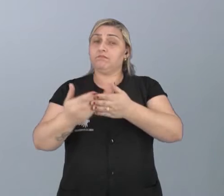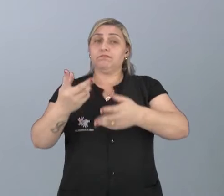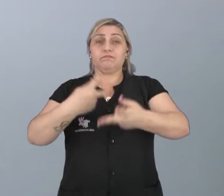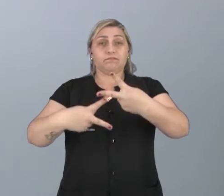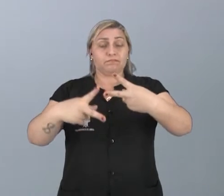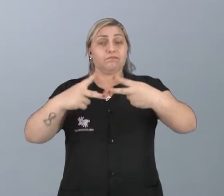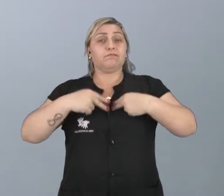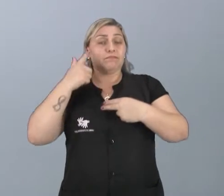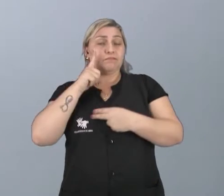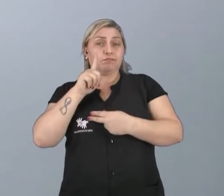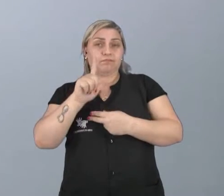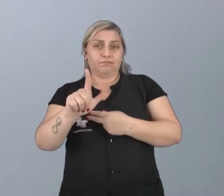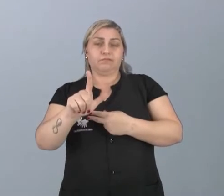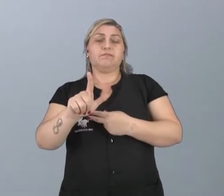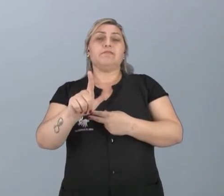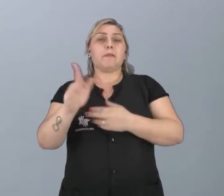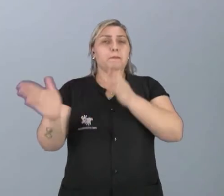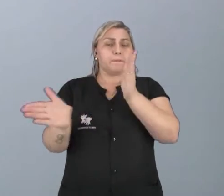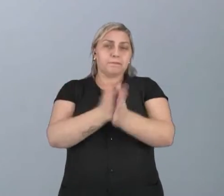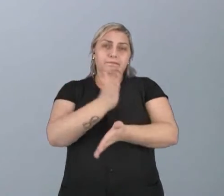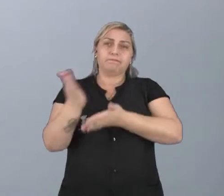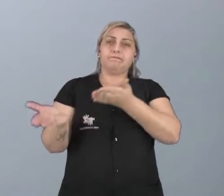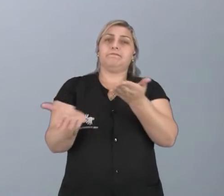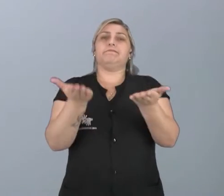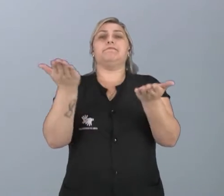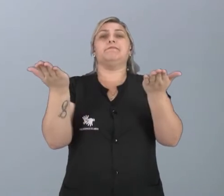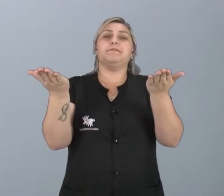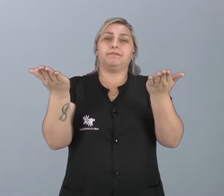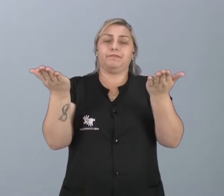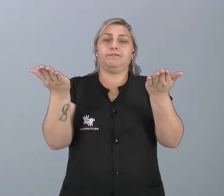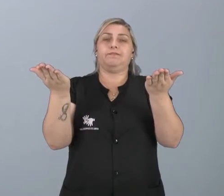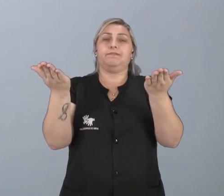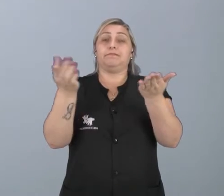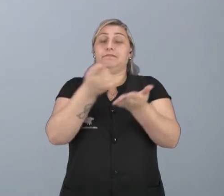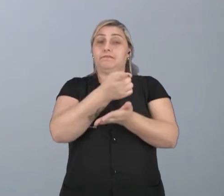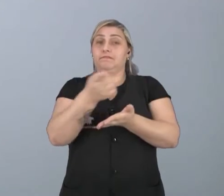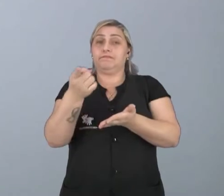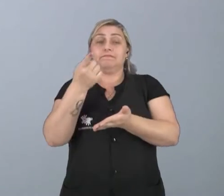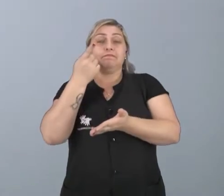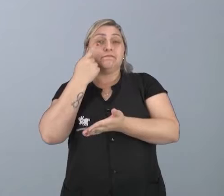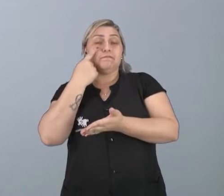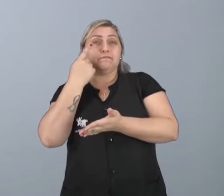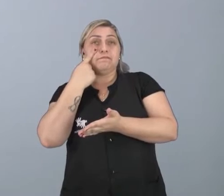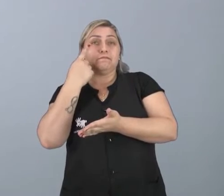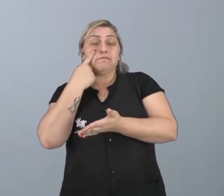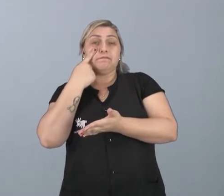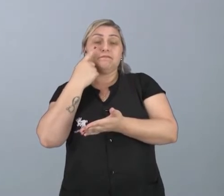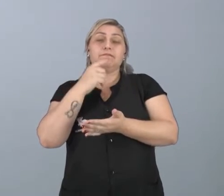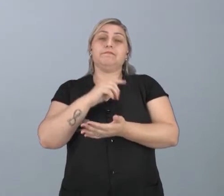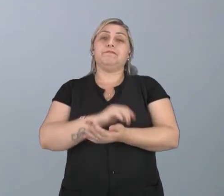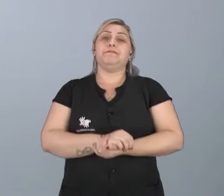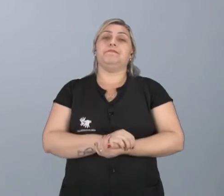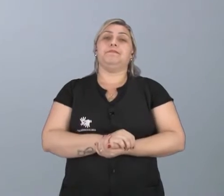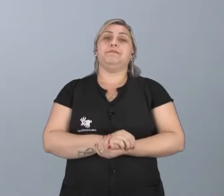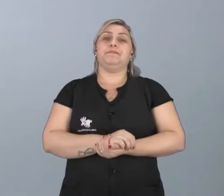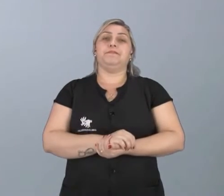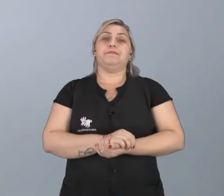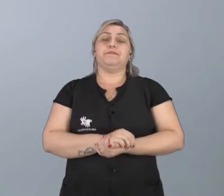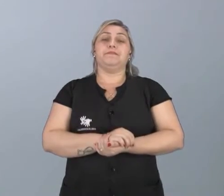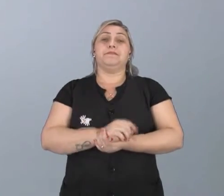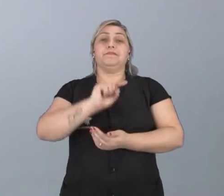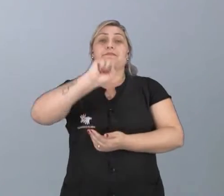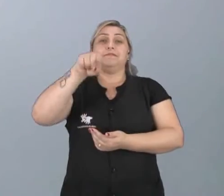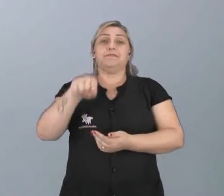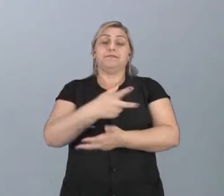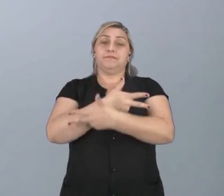ganhou. Ganhou um presente maravilhoso. Então, vocês observem que os sinais